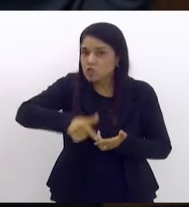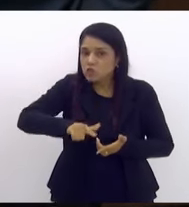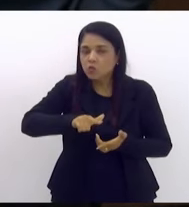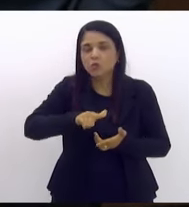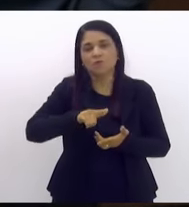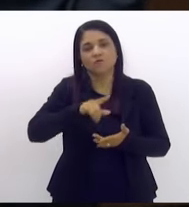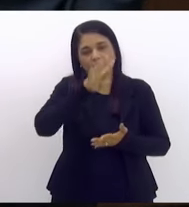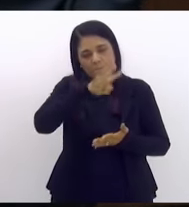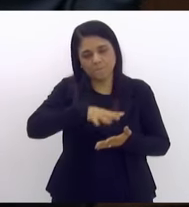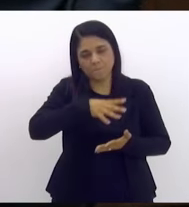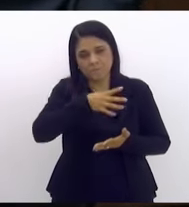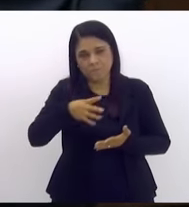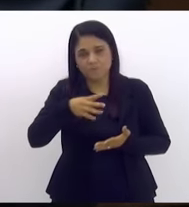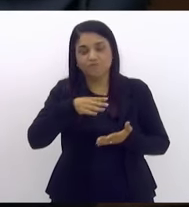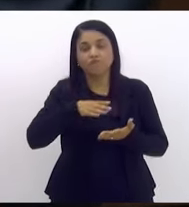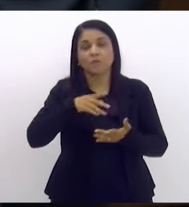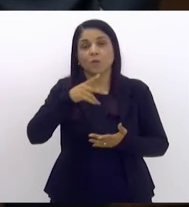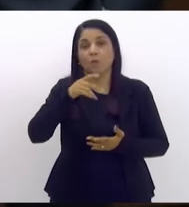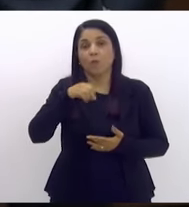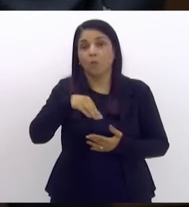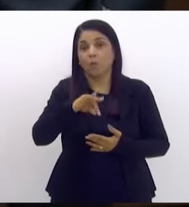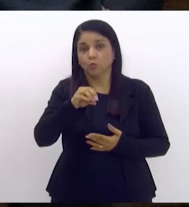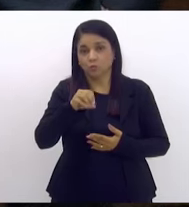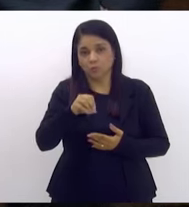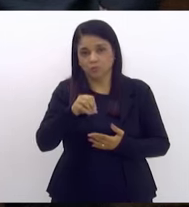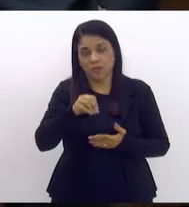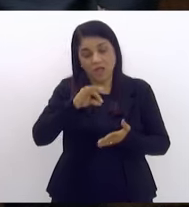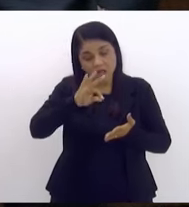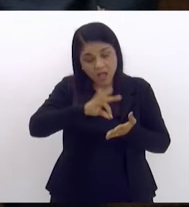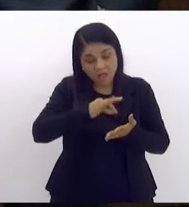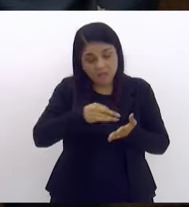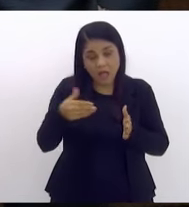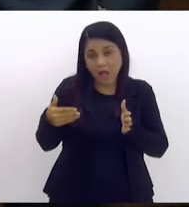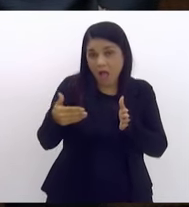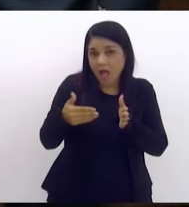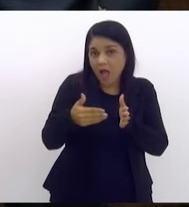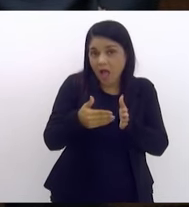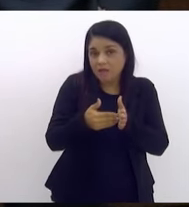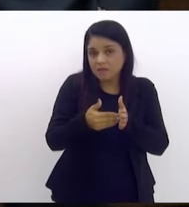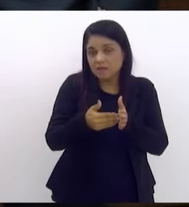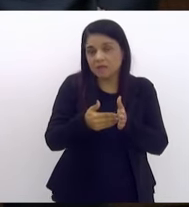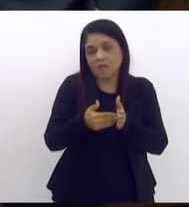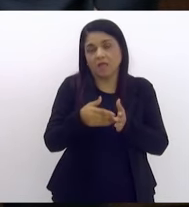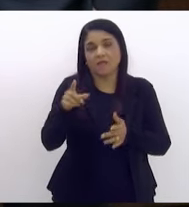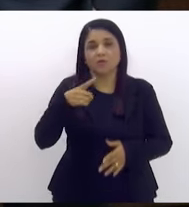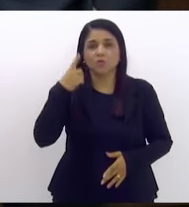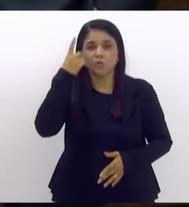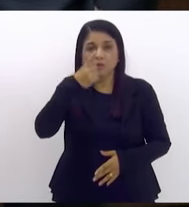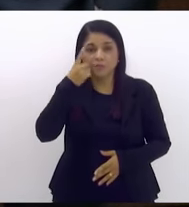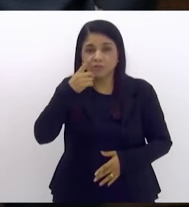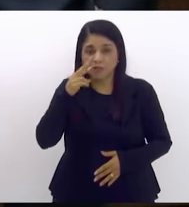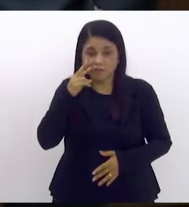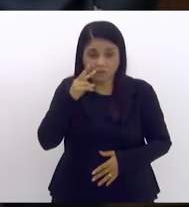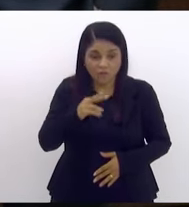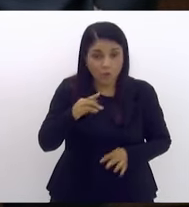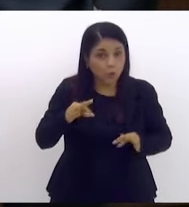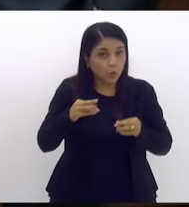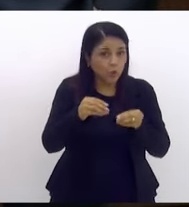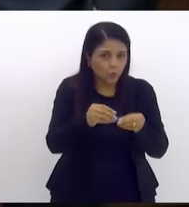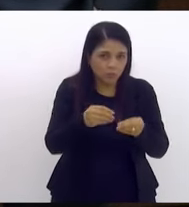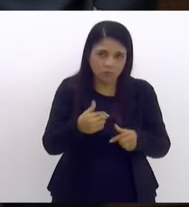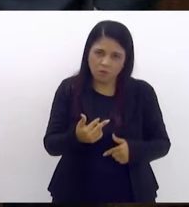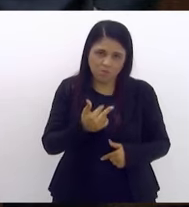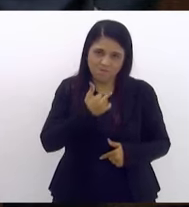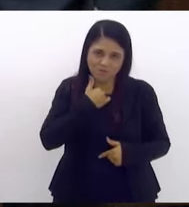com vocês assinando até hoje, tá? Porque diz que o deputado vê tudo. E aí nós não podemos comer mosca,